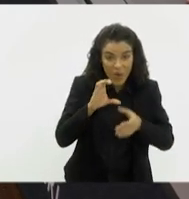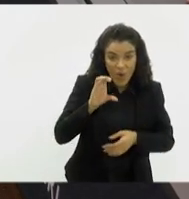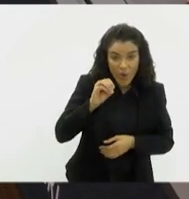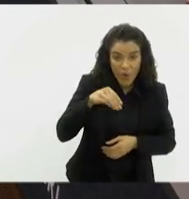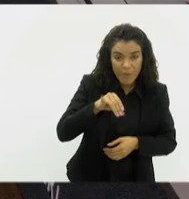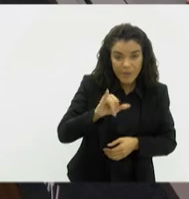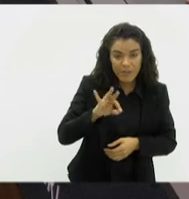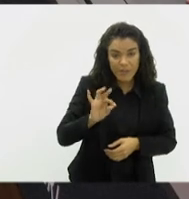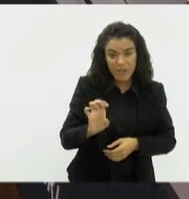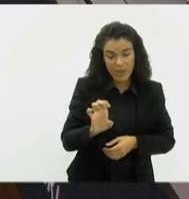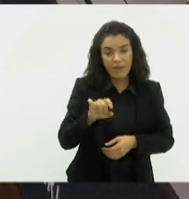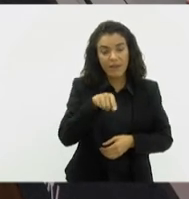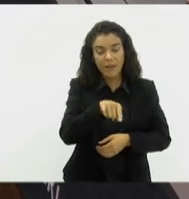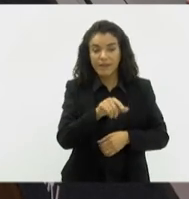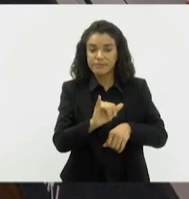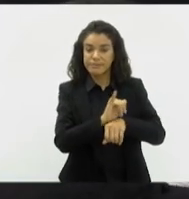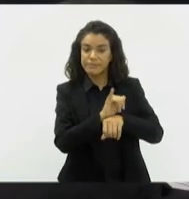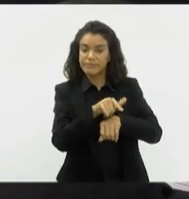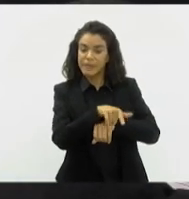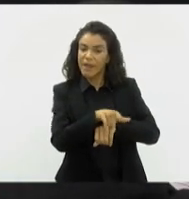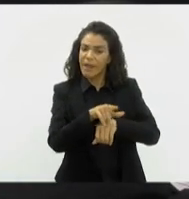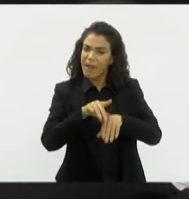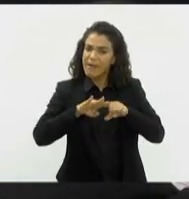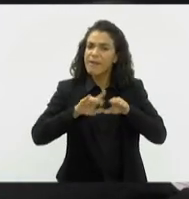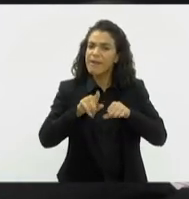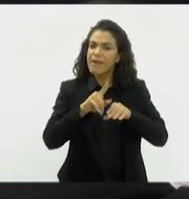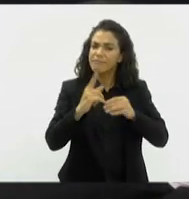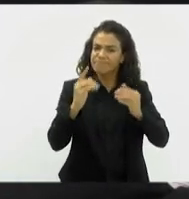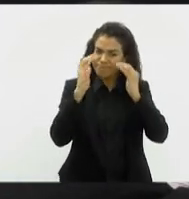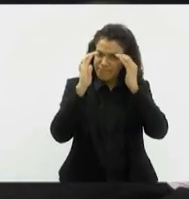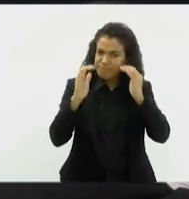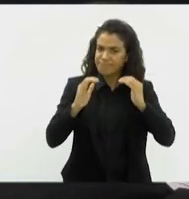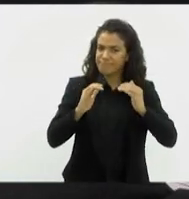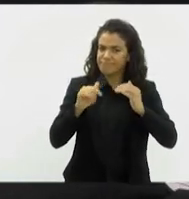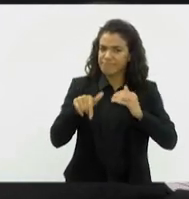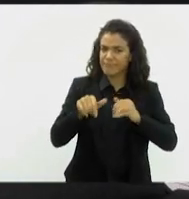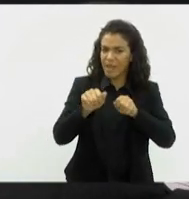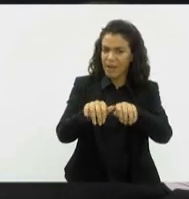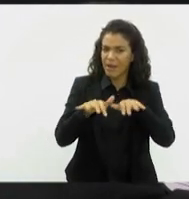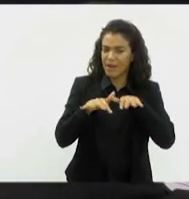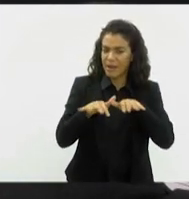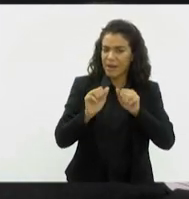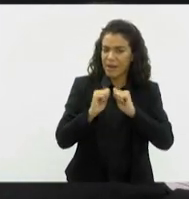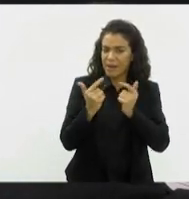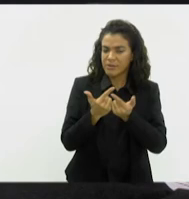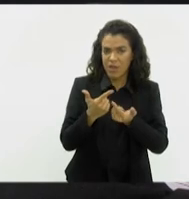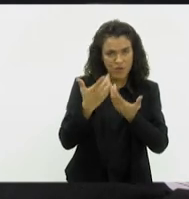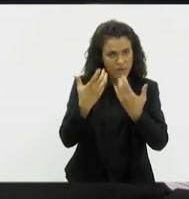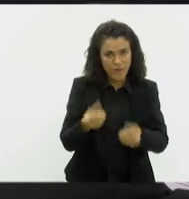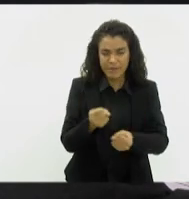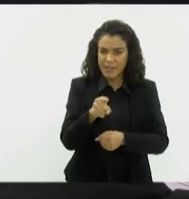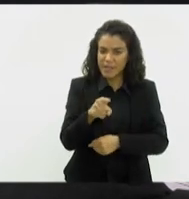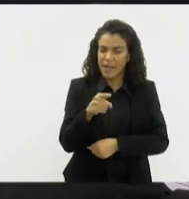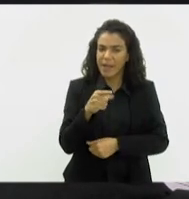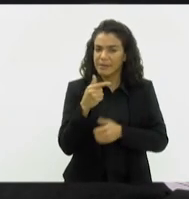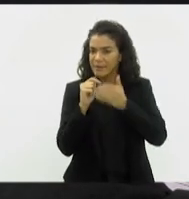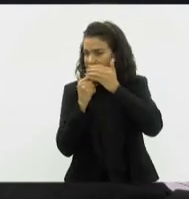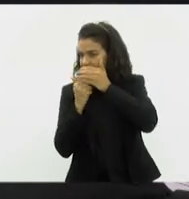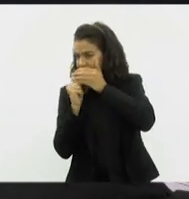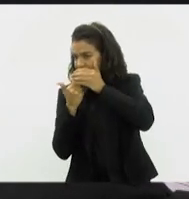e esse comitê, esse mecanismo é subordinado ao parlamento fluminense. Eu não vou admitir esse tipo de deboche